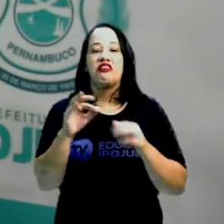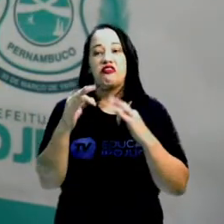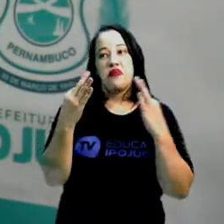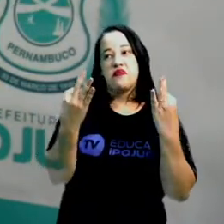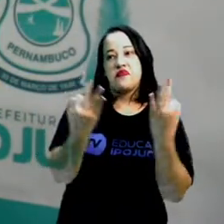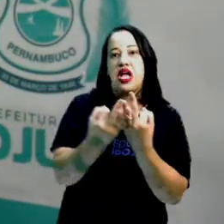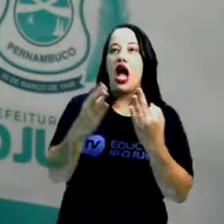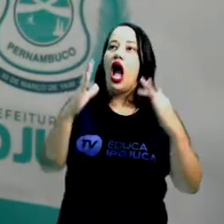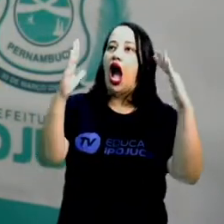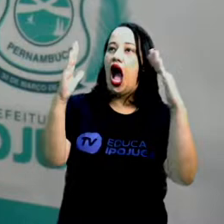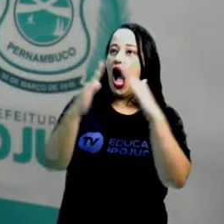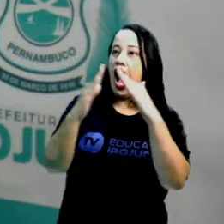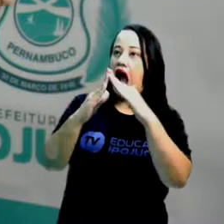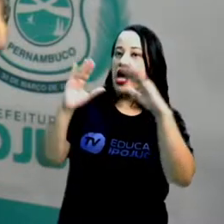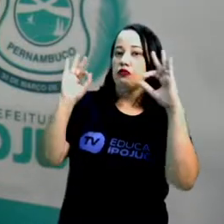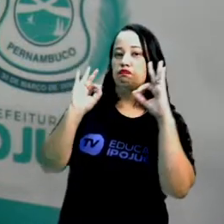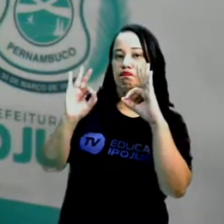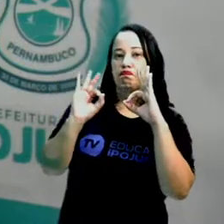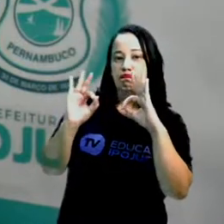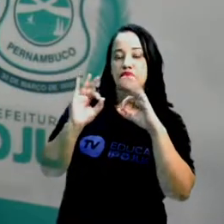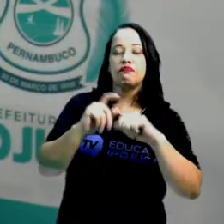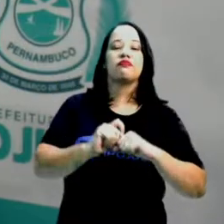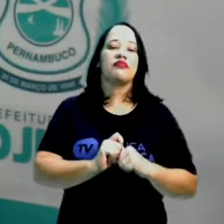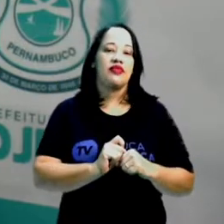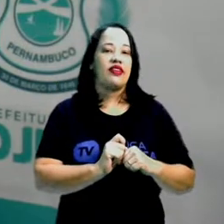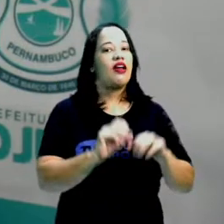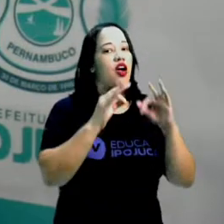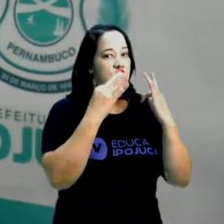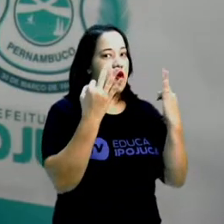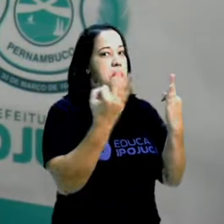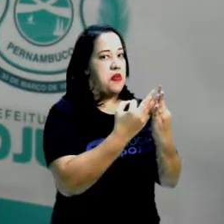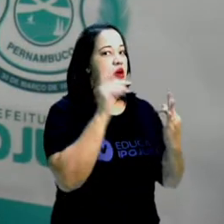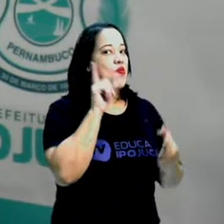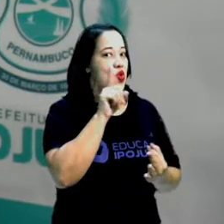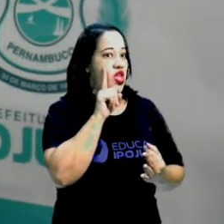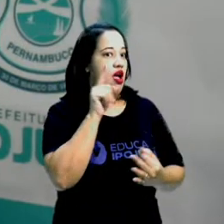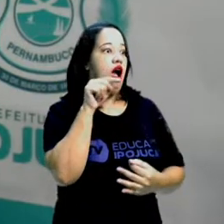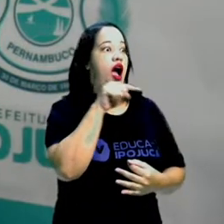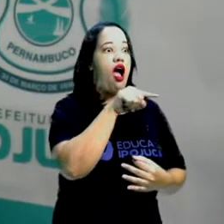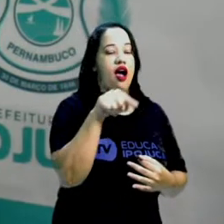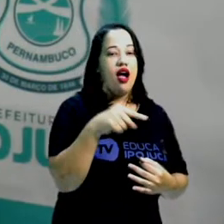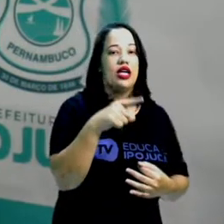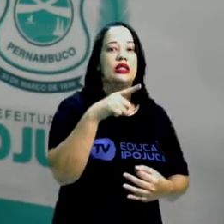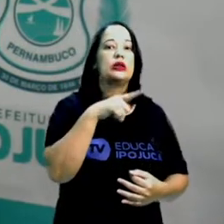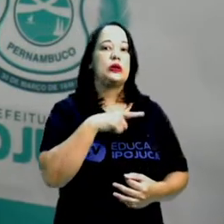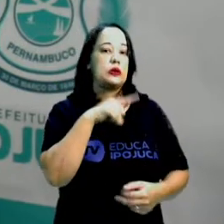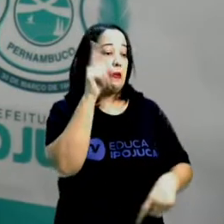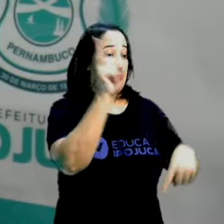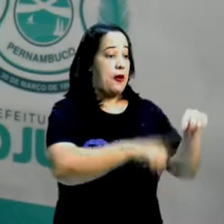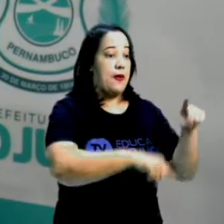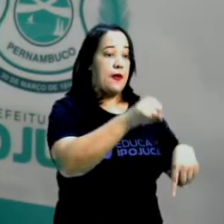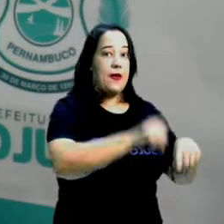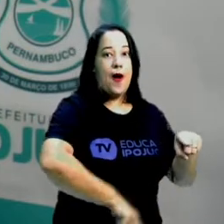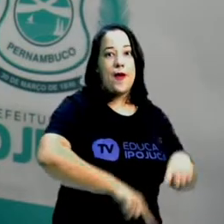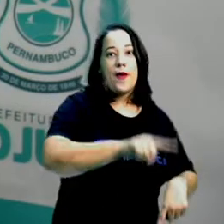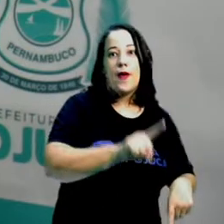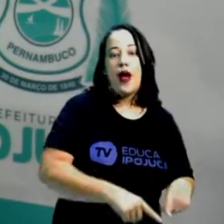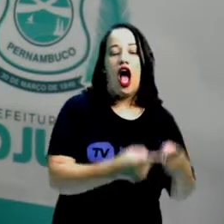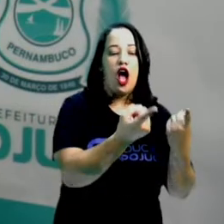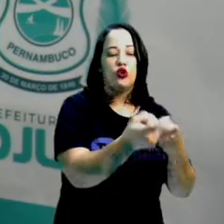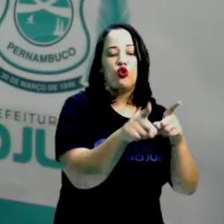devia ser uma casa que era uma casa nova ou da família americana ela dizia que os melhores produtos né melhor